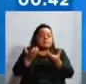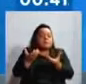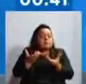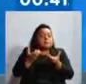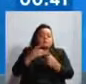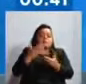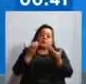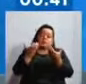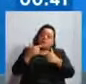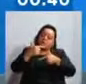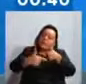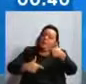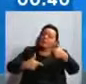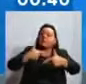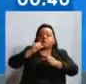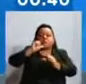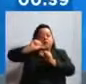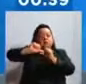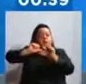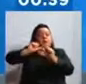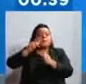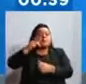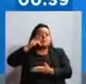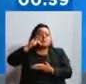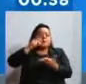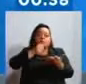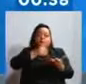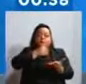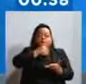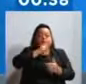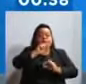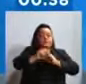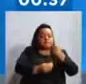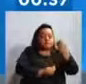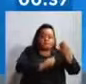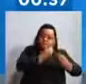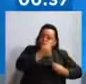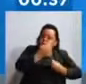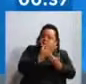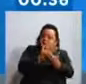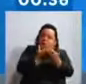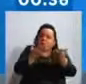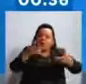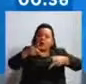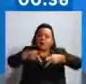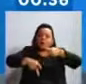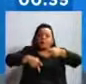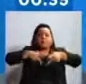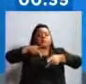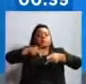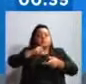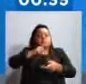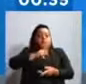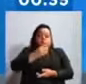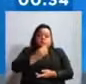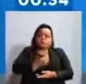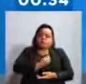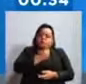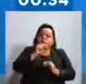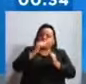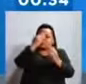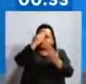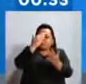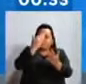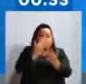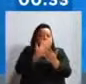trabalhar, vamos mudar Porto Velho. Enquanto a gente estiver, enquanto a nossa população estiver acreditando a